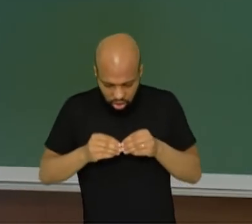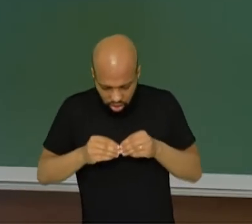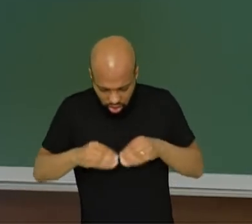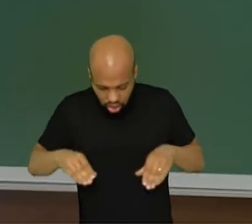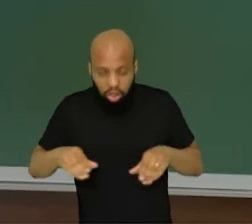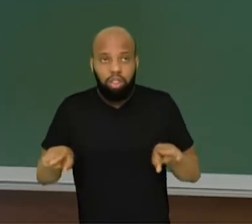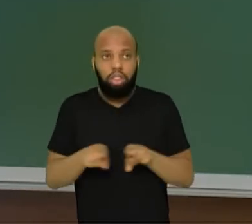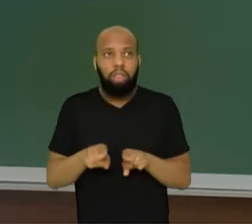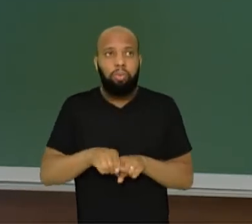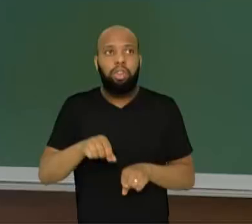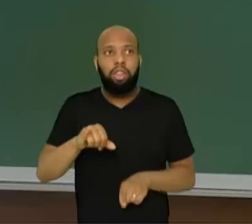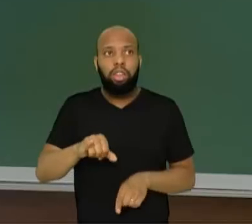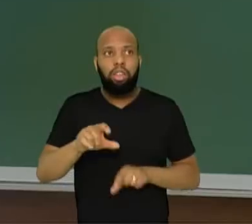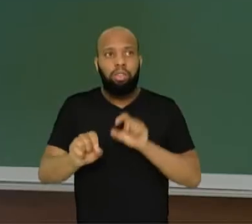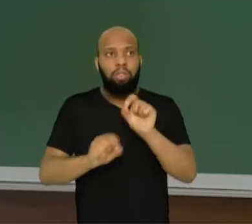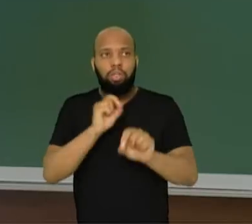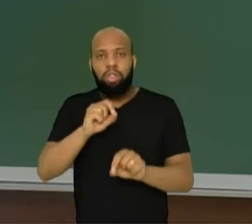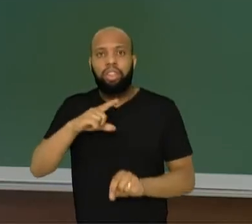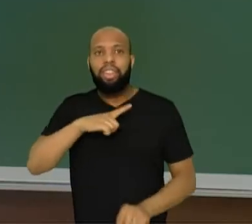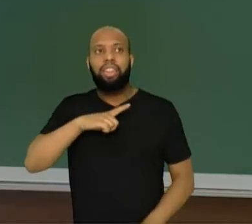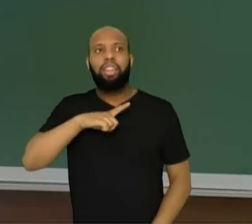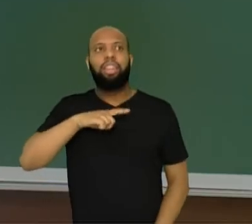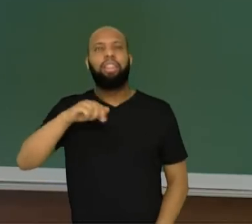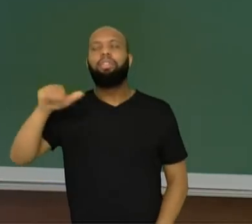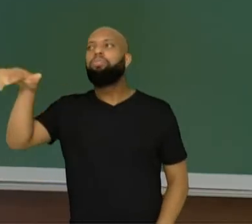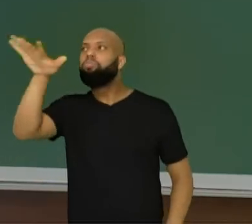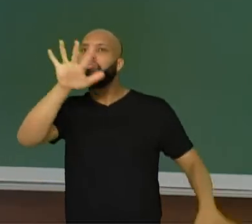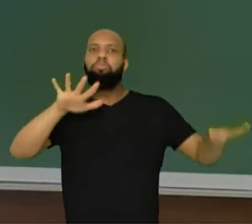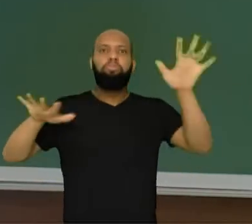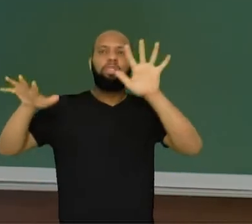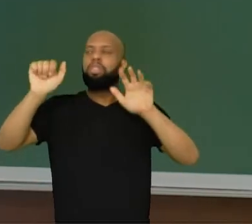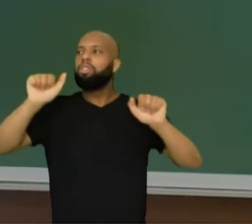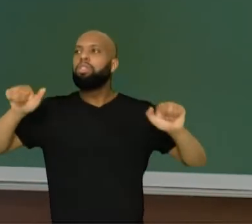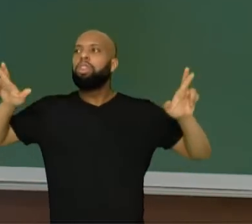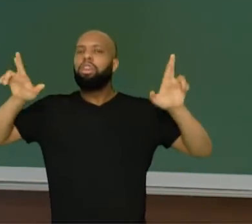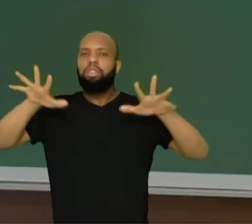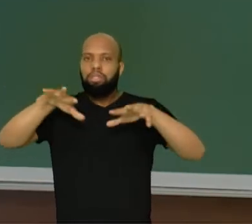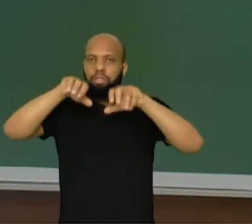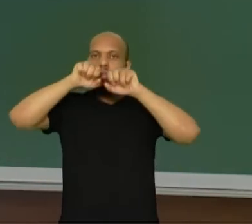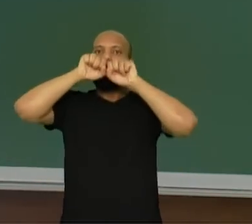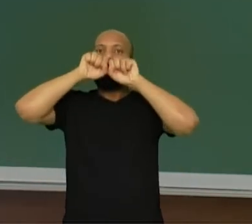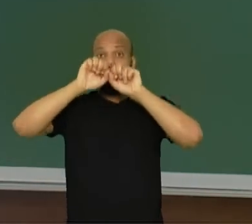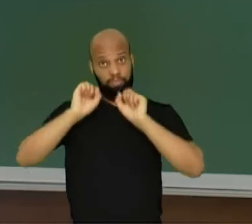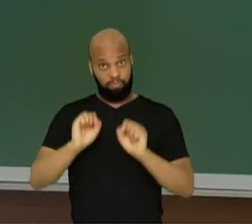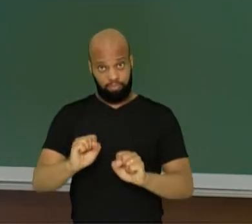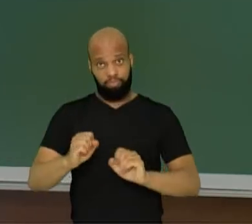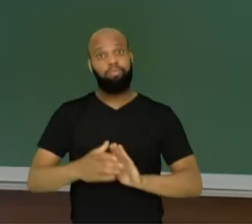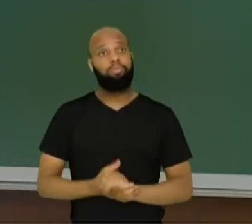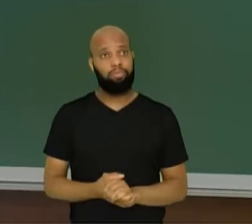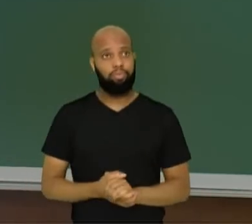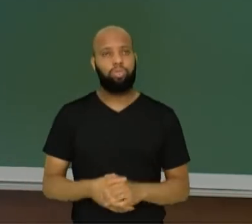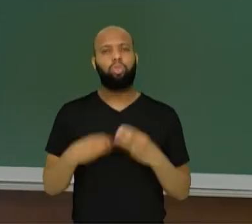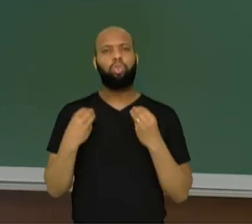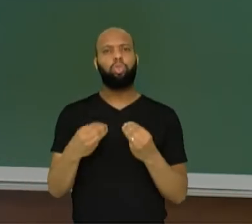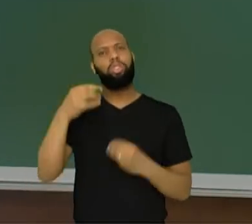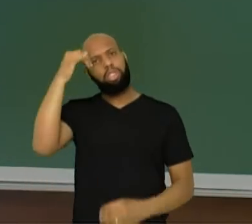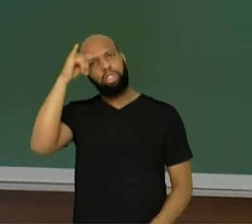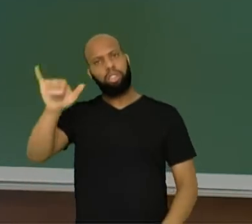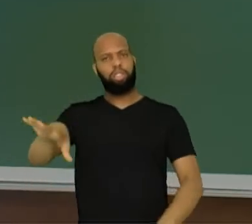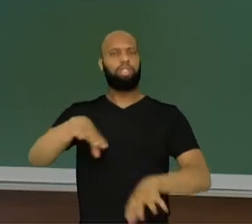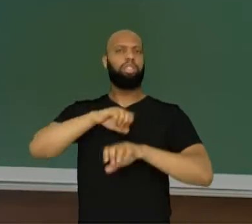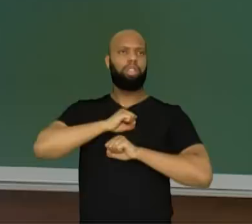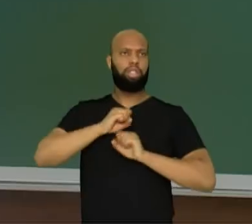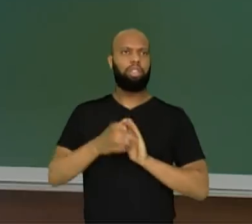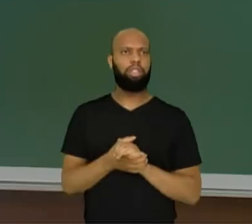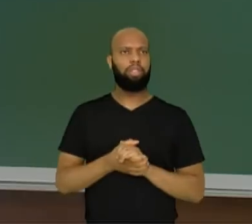a inalação desses ovos que podem estar dispersos no ar. Como que eu vou prevenir essa doença?